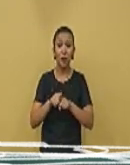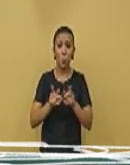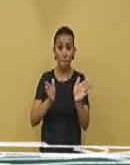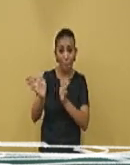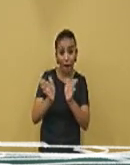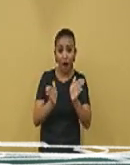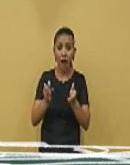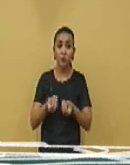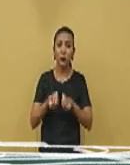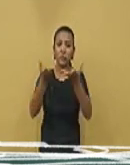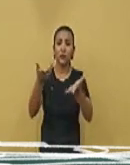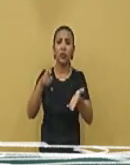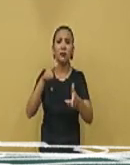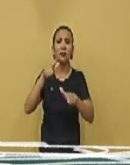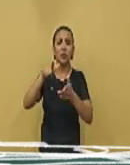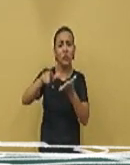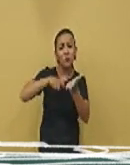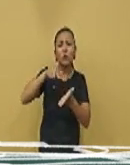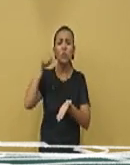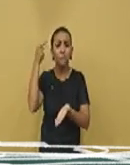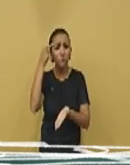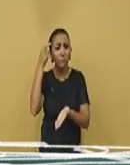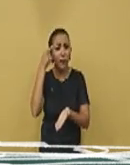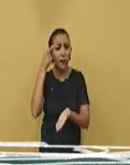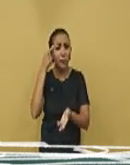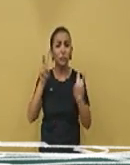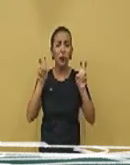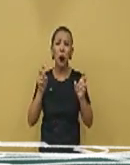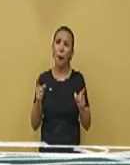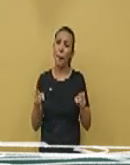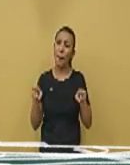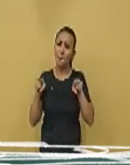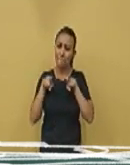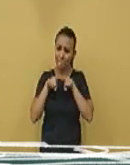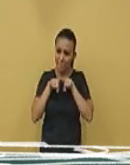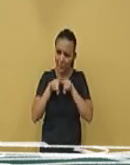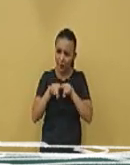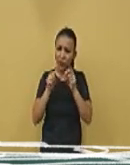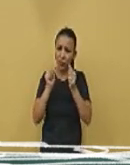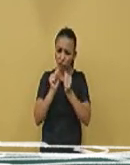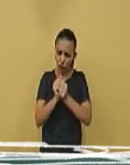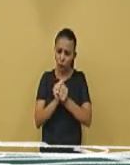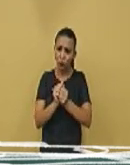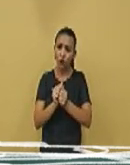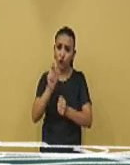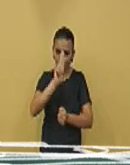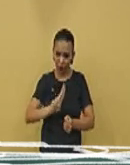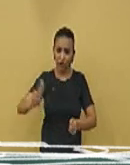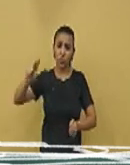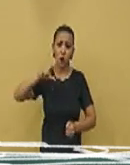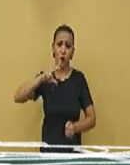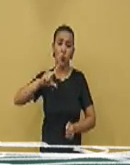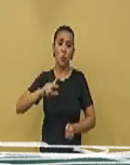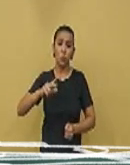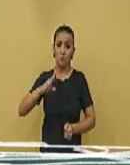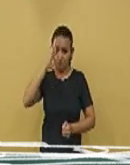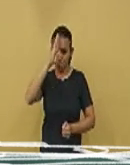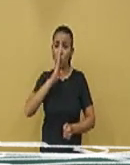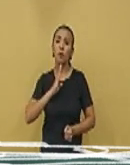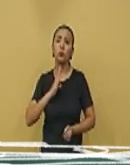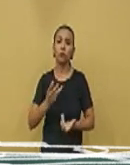entrega de trabalhos. O que a senhora pensa em relação a esse tipo de parceria para todas as universidades públicas quando a gente tenta manter a